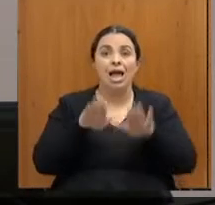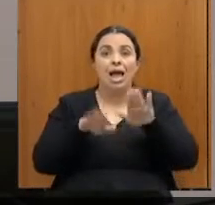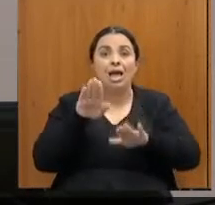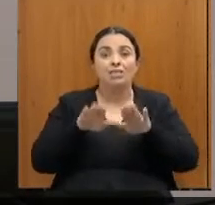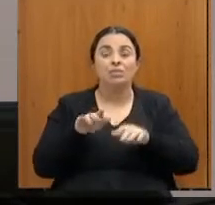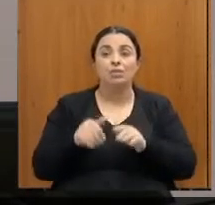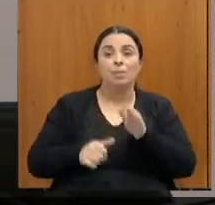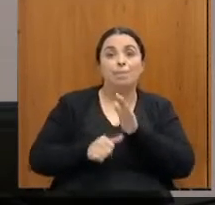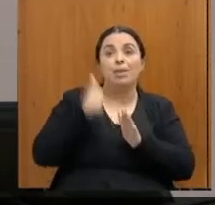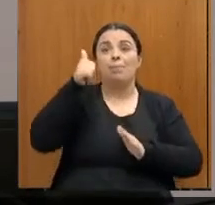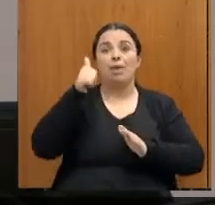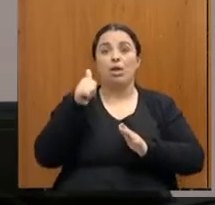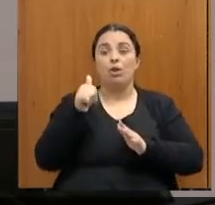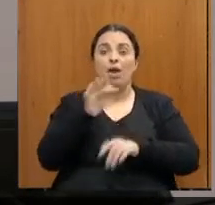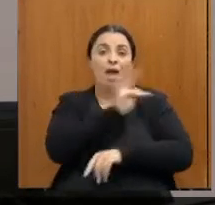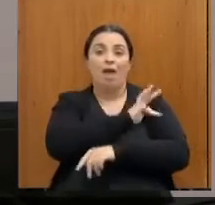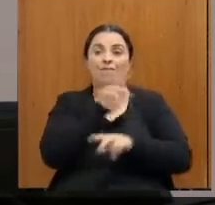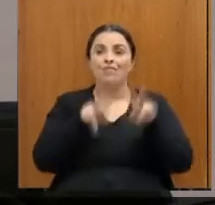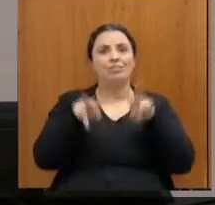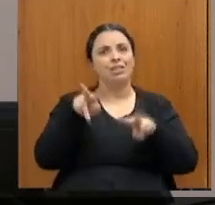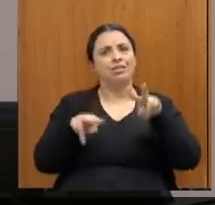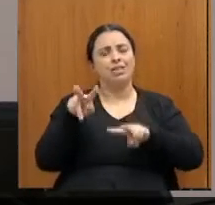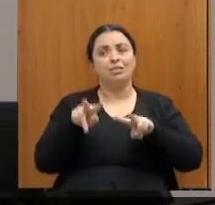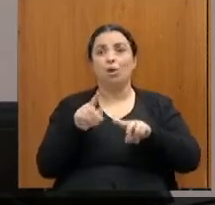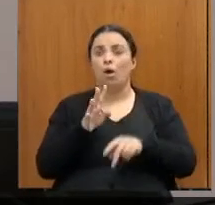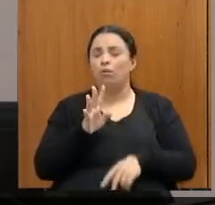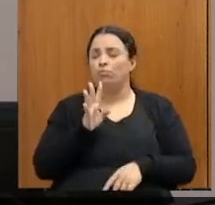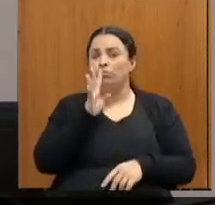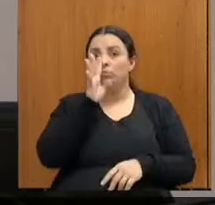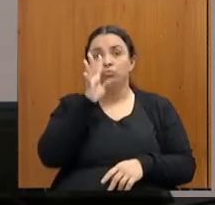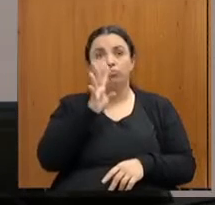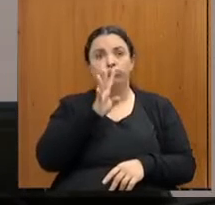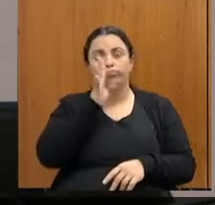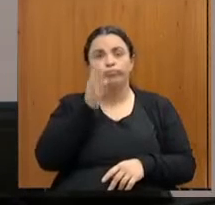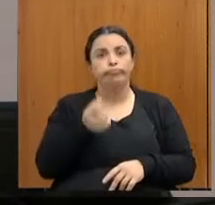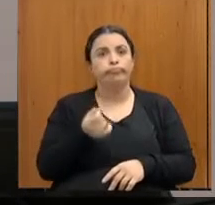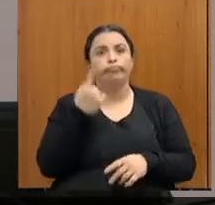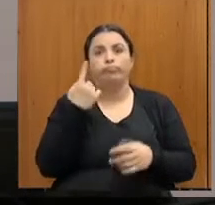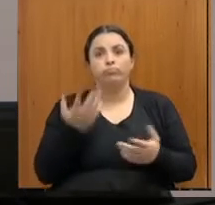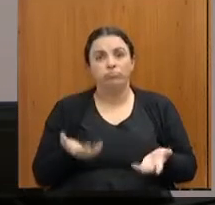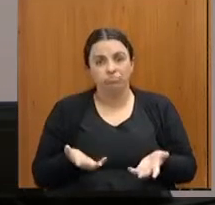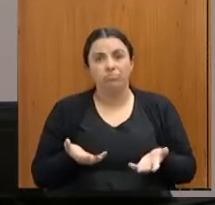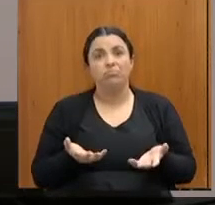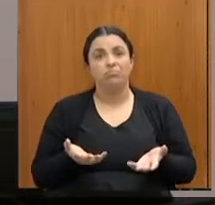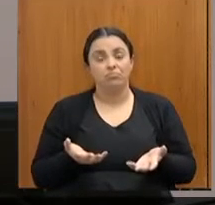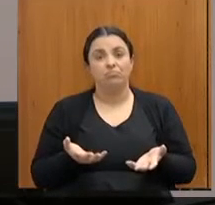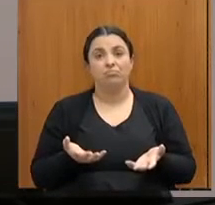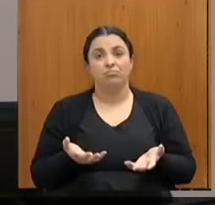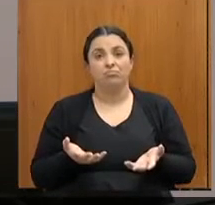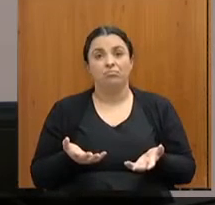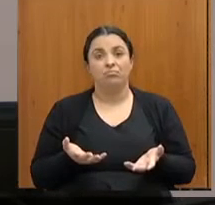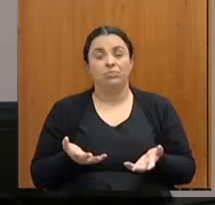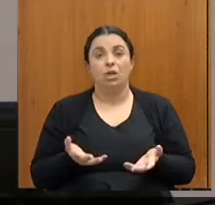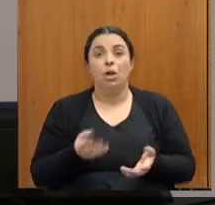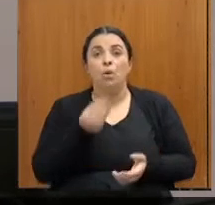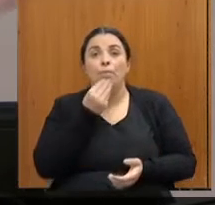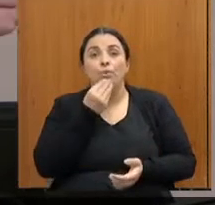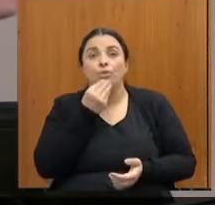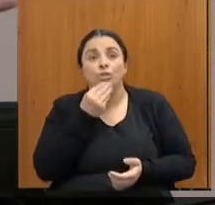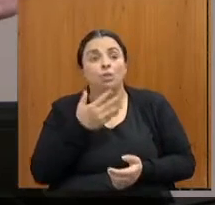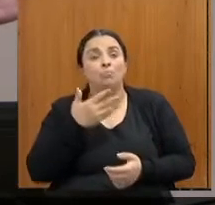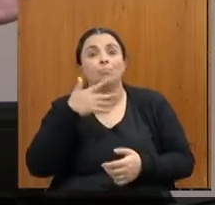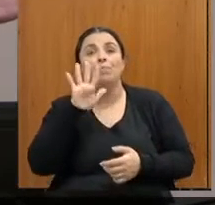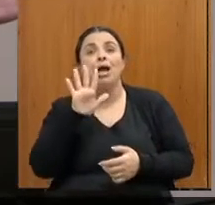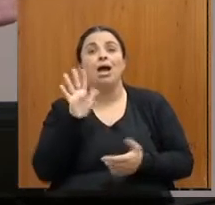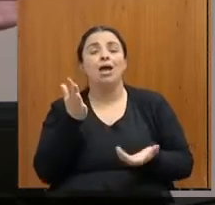aqui pena que usa gostado Guilherme se afastou nesse momento mas poderemos usar mais eu